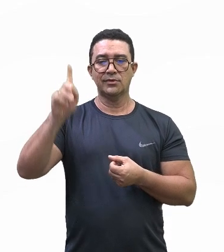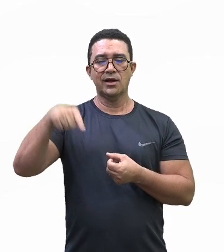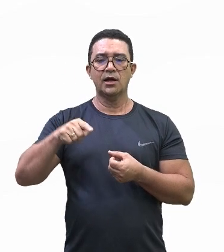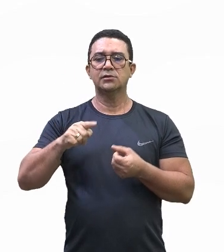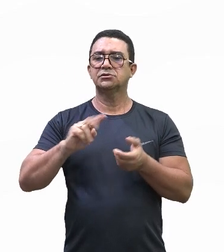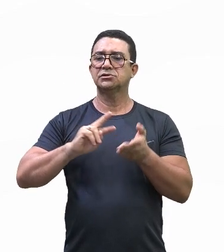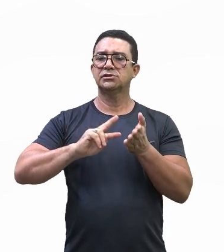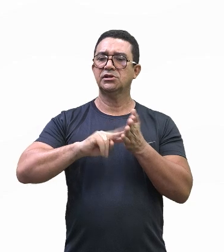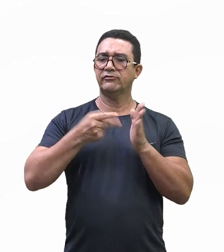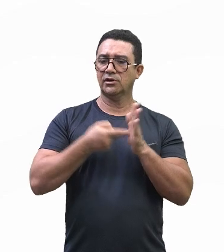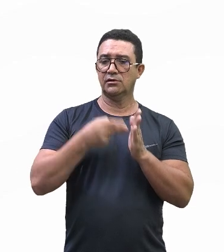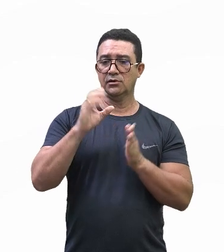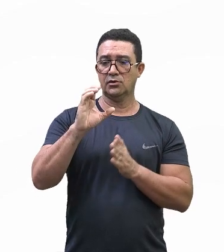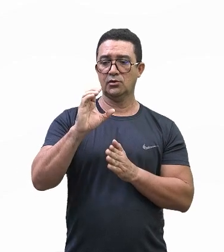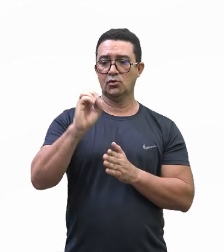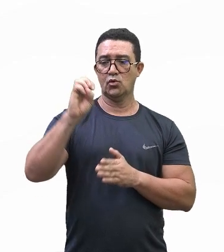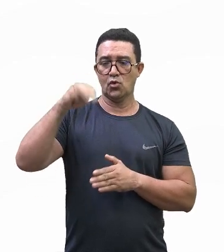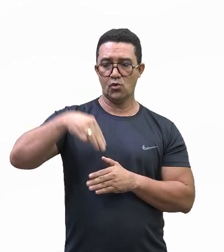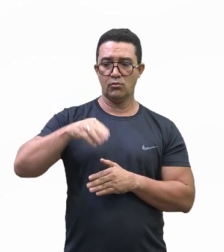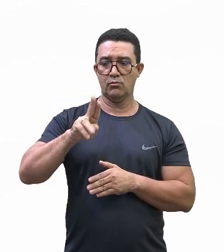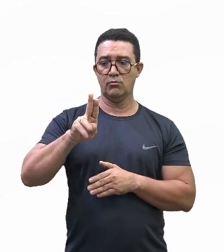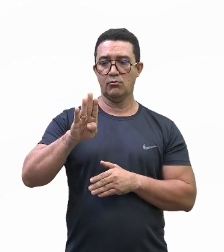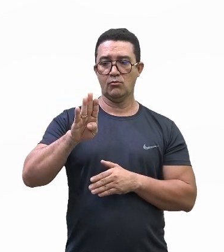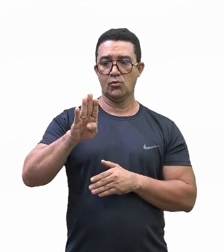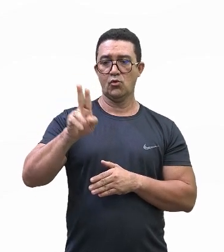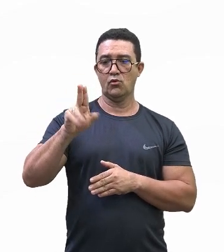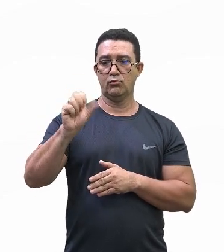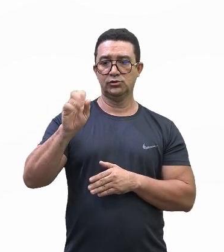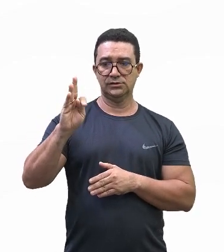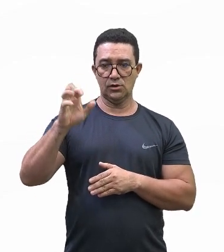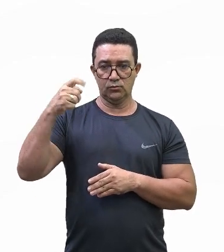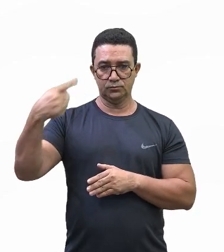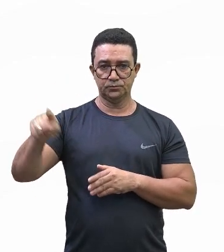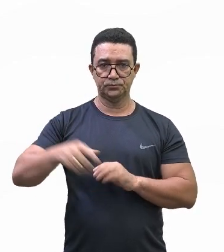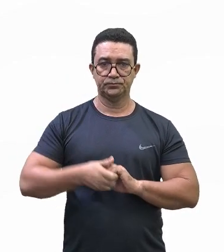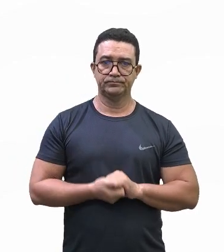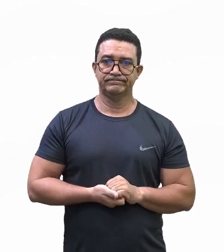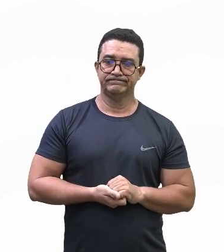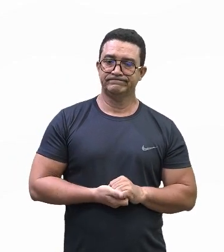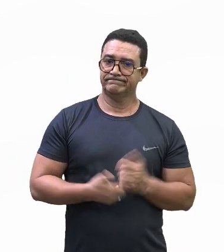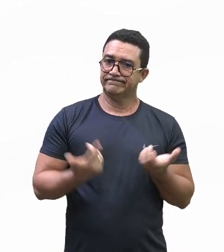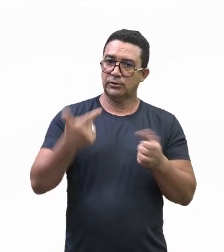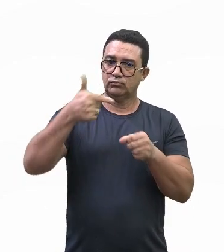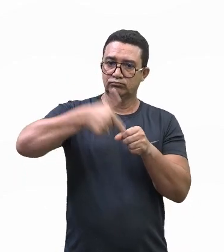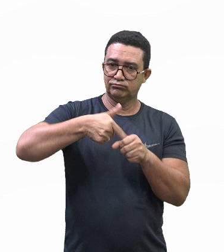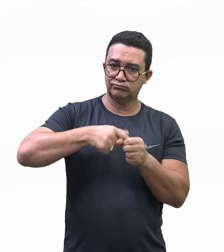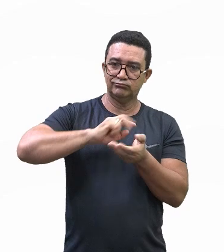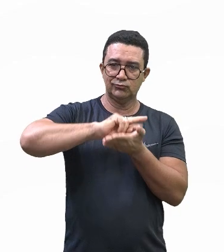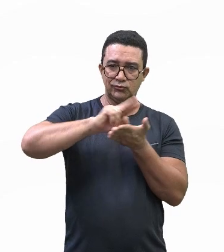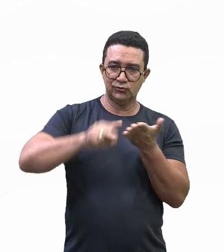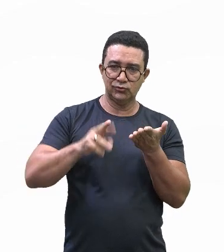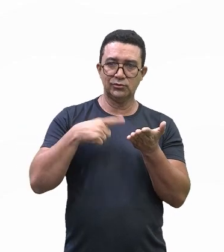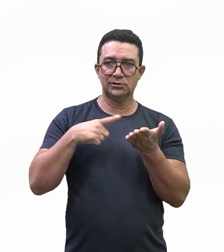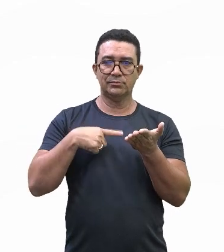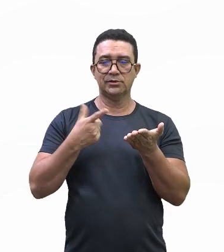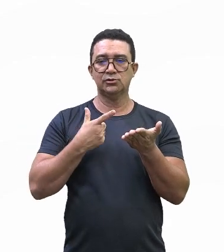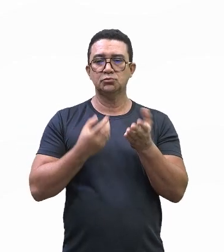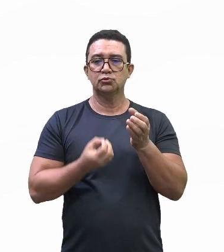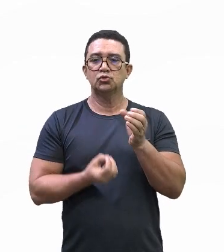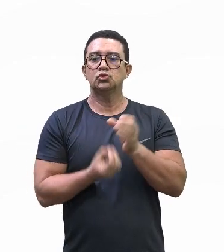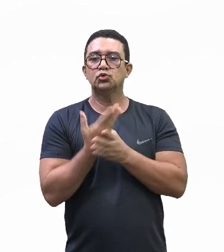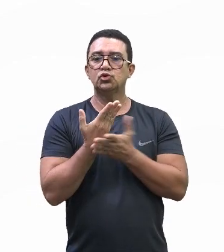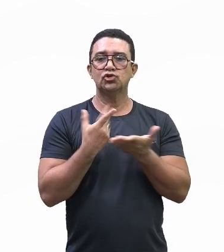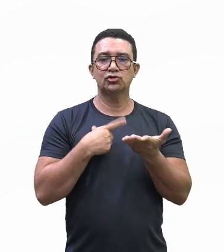bom? Então, a combustão é uma reação de um combustível. Os combustíveis derivados de fontes renováveis